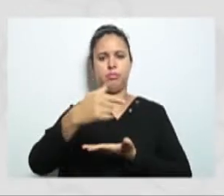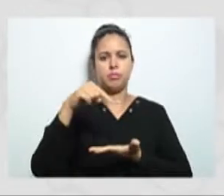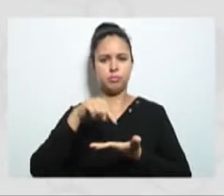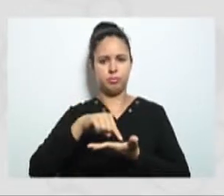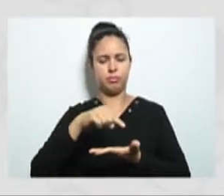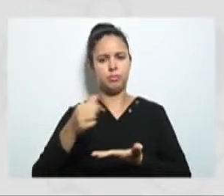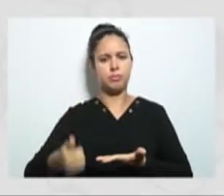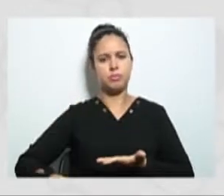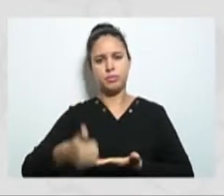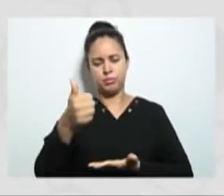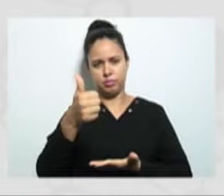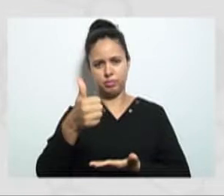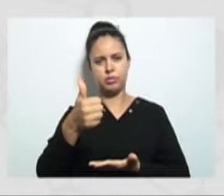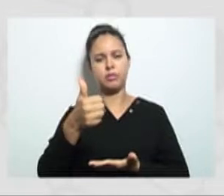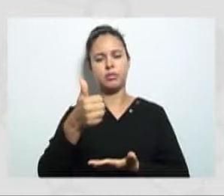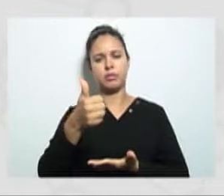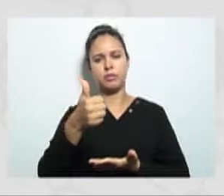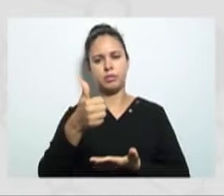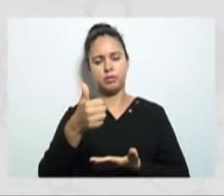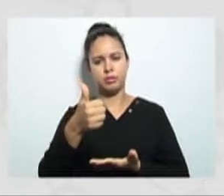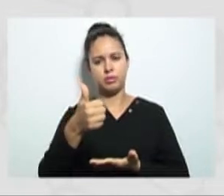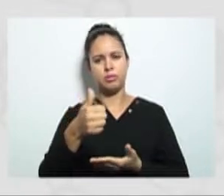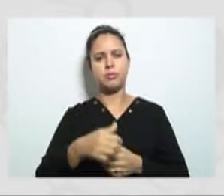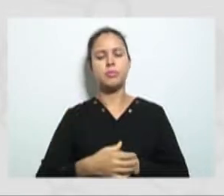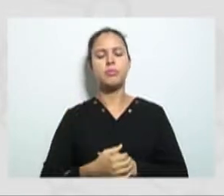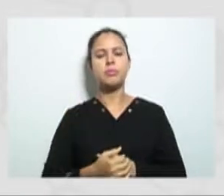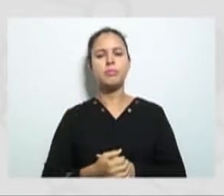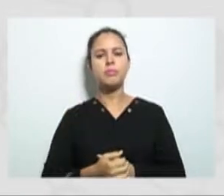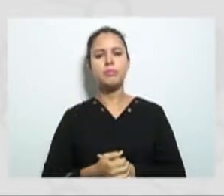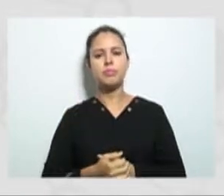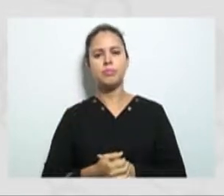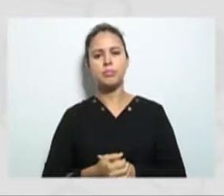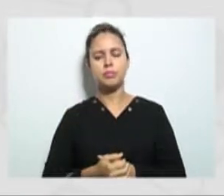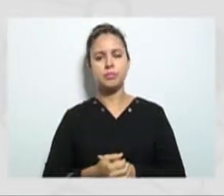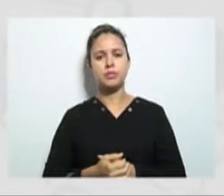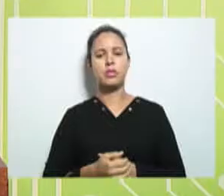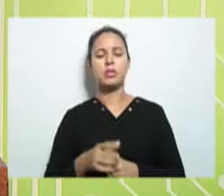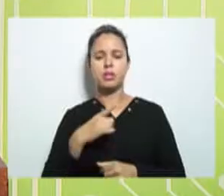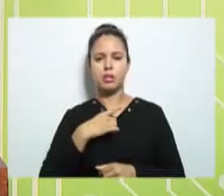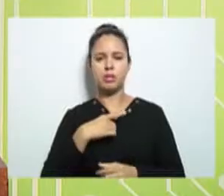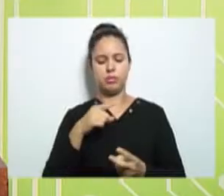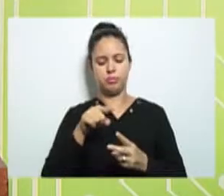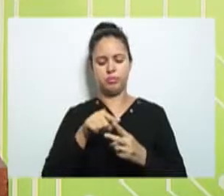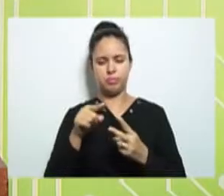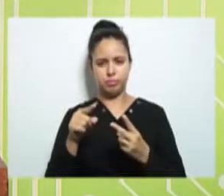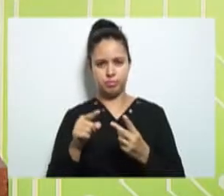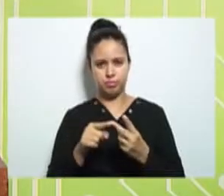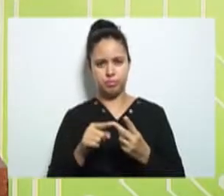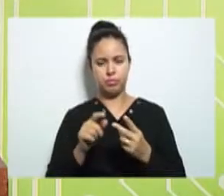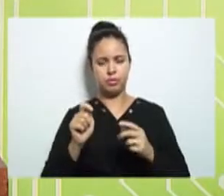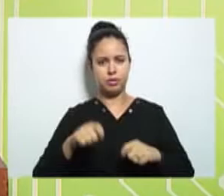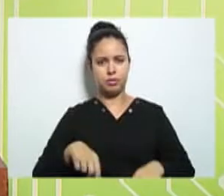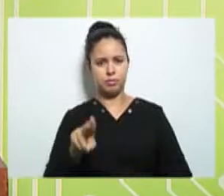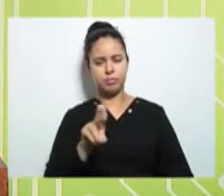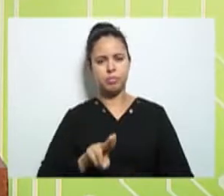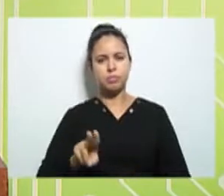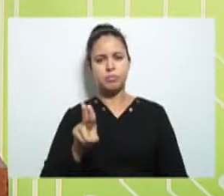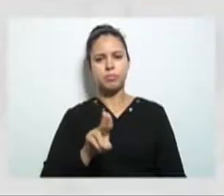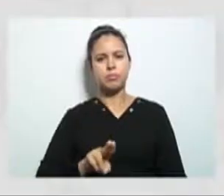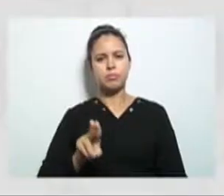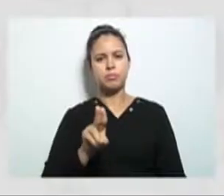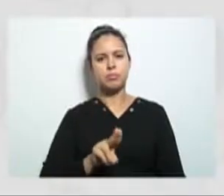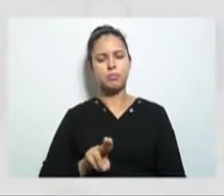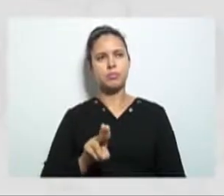um notebook, também conhecido como laptop, tá, gente? Então a gente tem esses dois termos aí. Aqui embaixo a gente tem algo